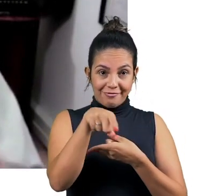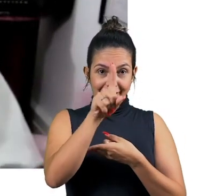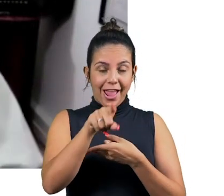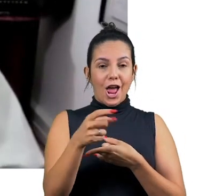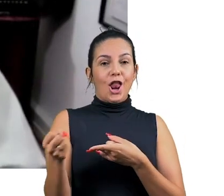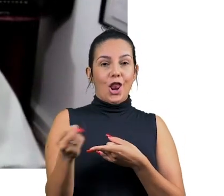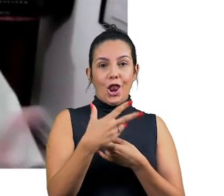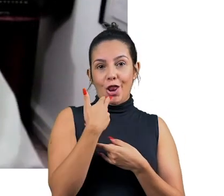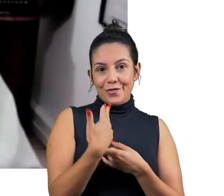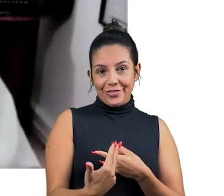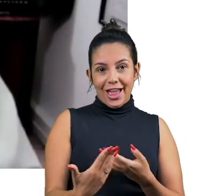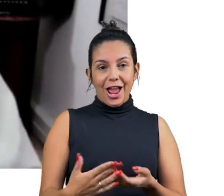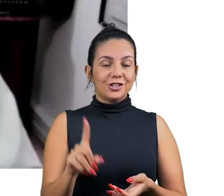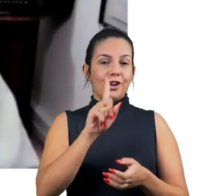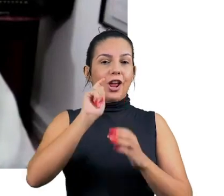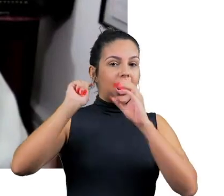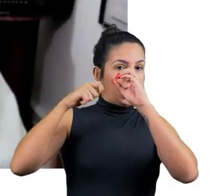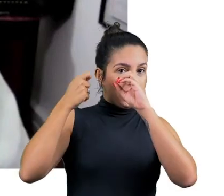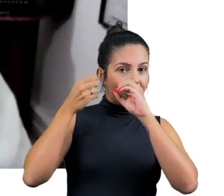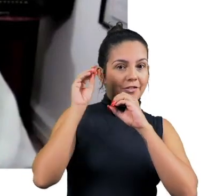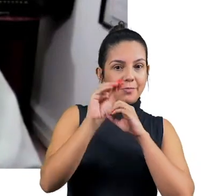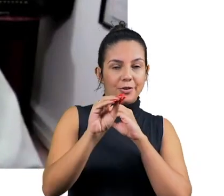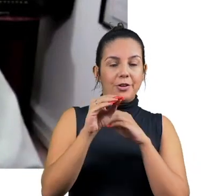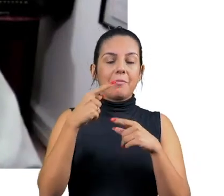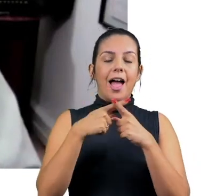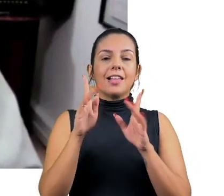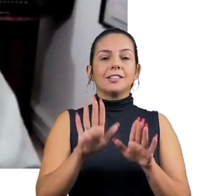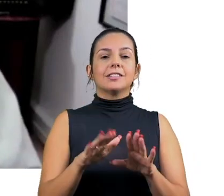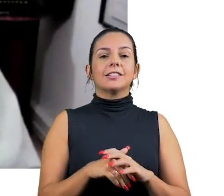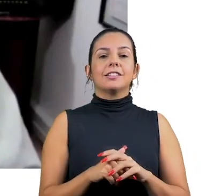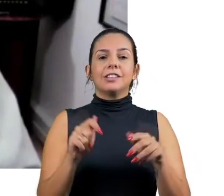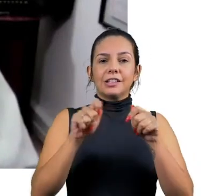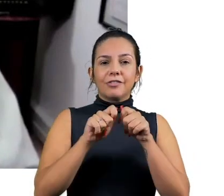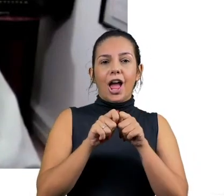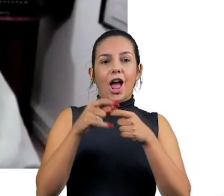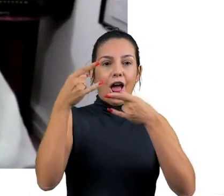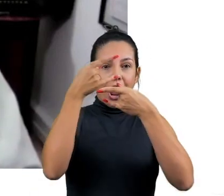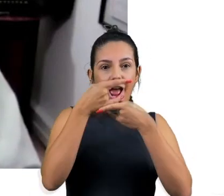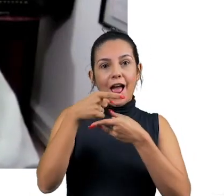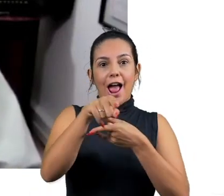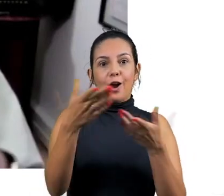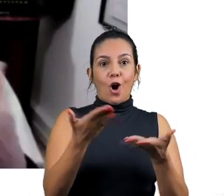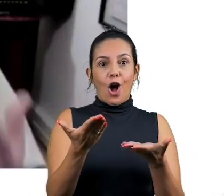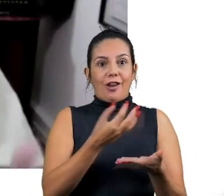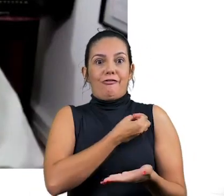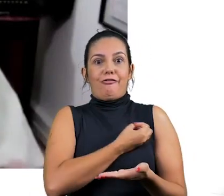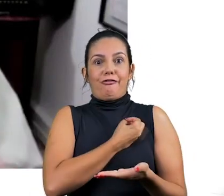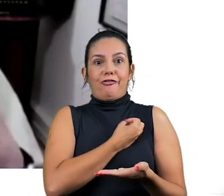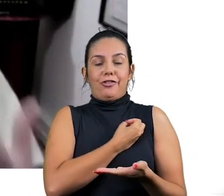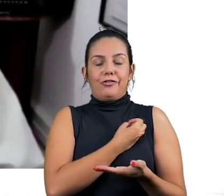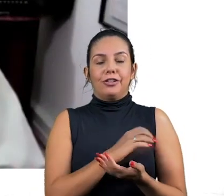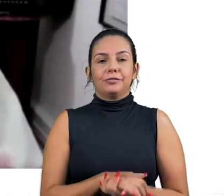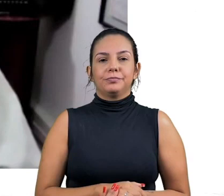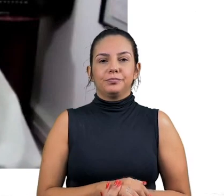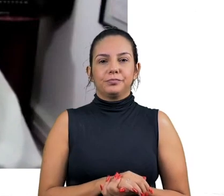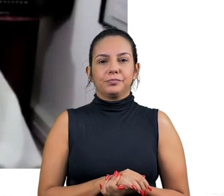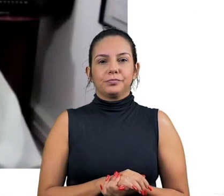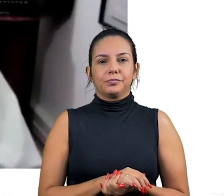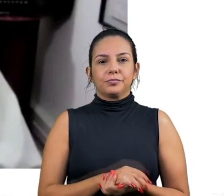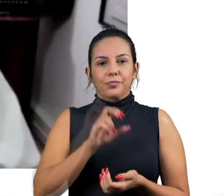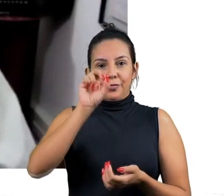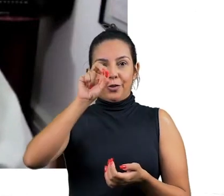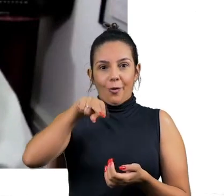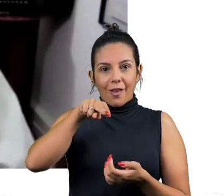sim é uma novidade, não gravar e colocar o programa, mas fazer o programa online como a única